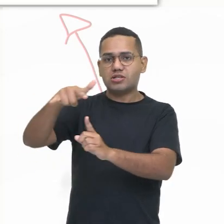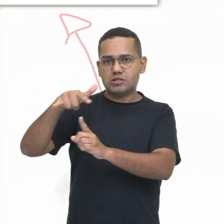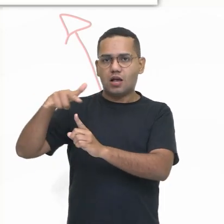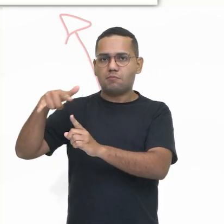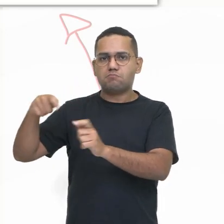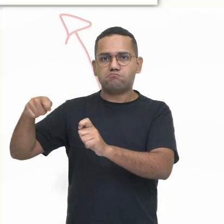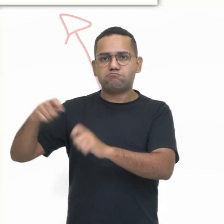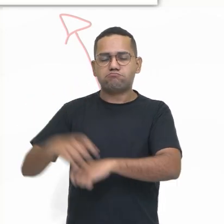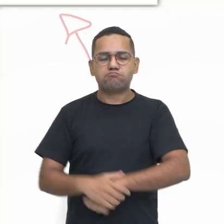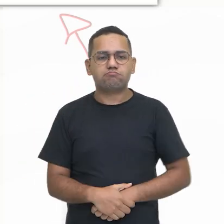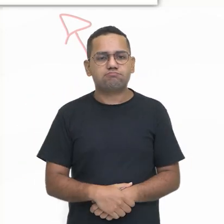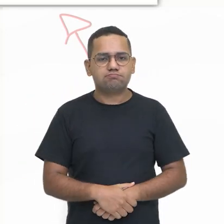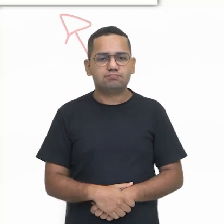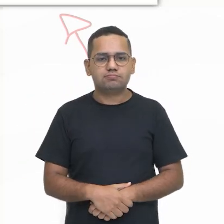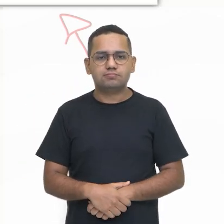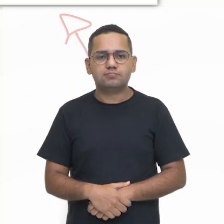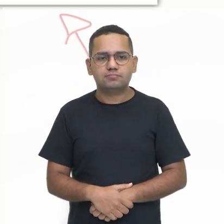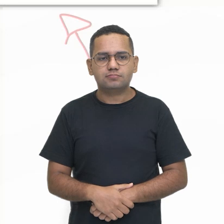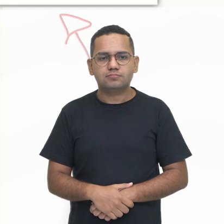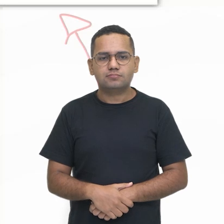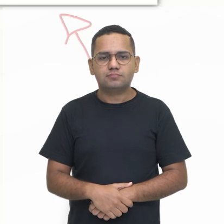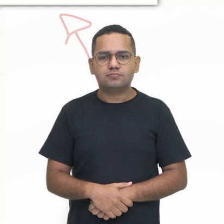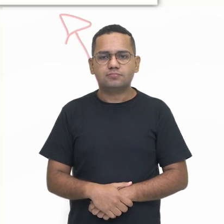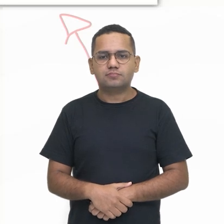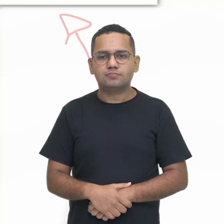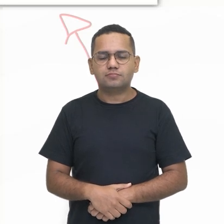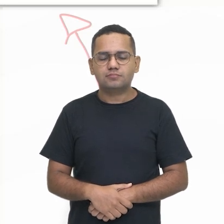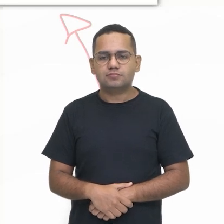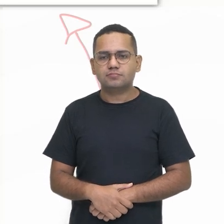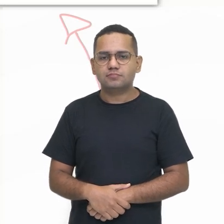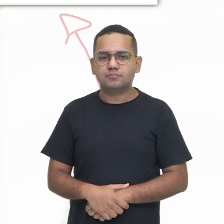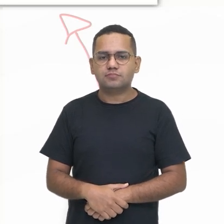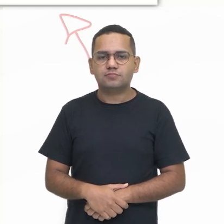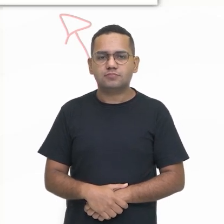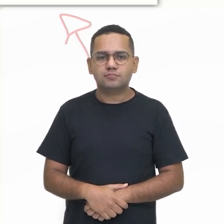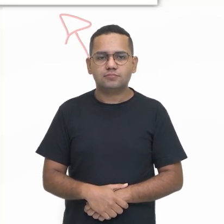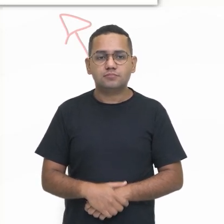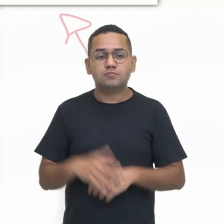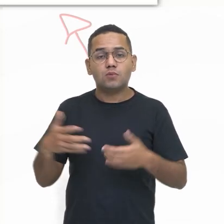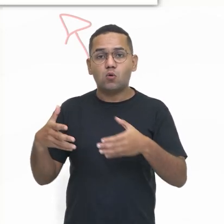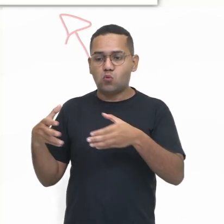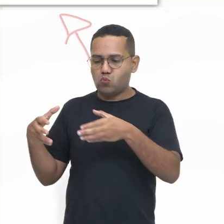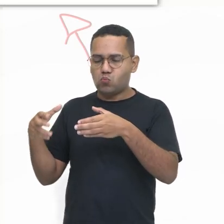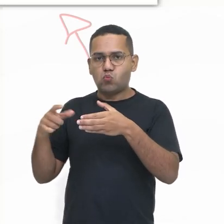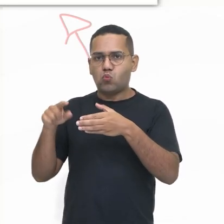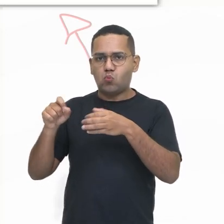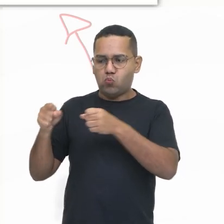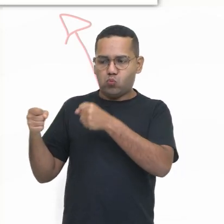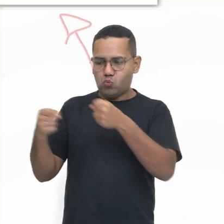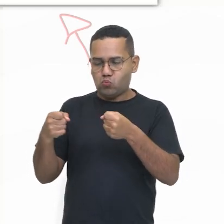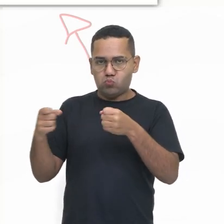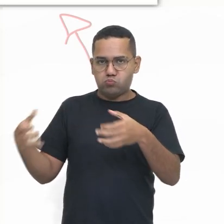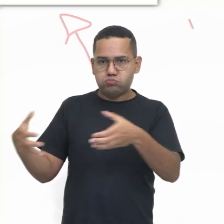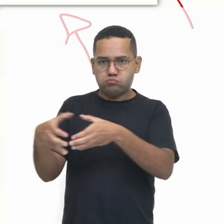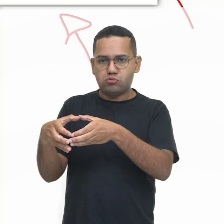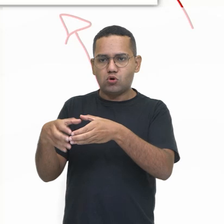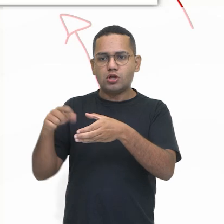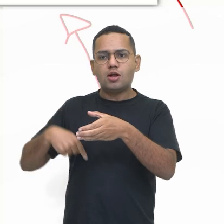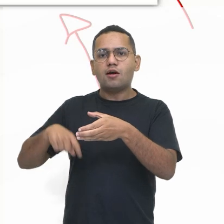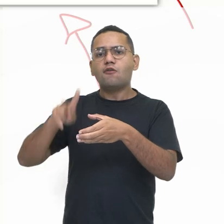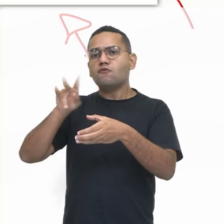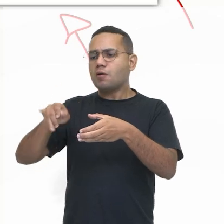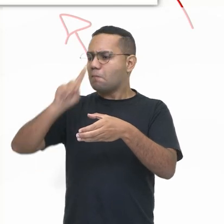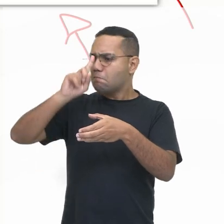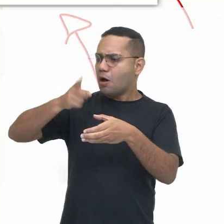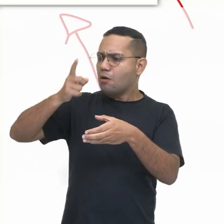muito forte, gente. Isso aí é muito forte. O poder dominante diz para a gente o